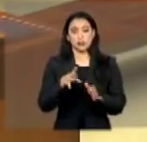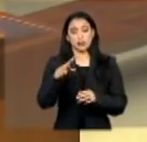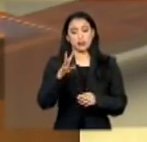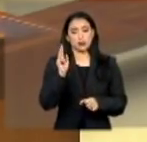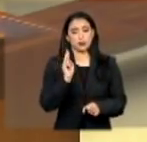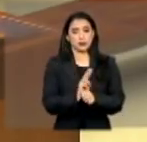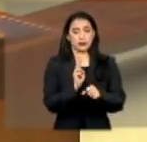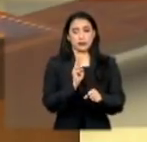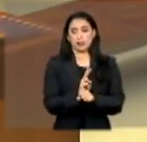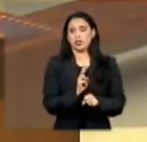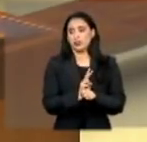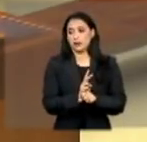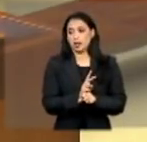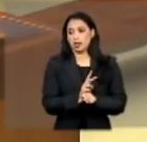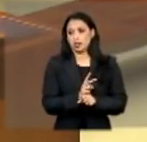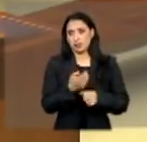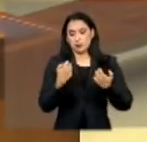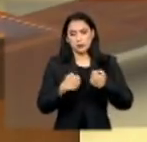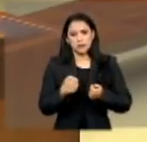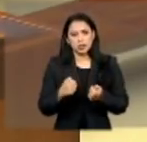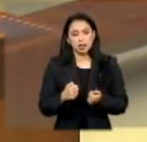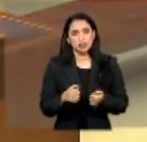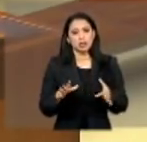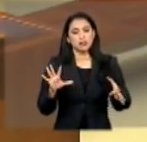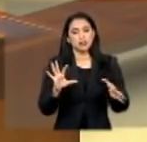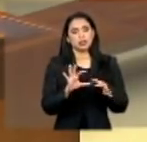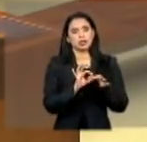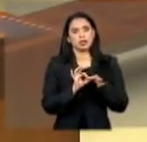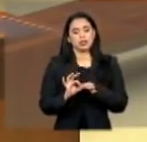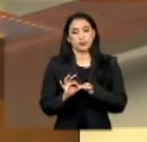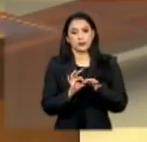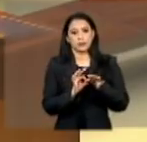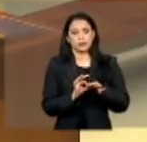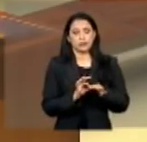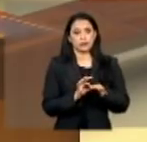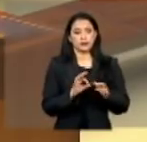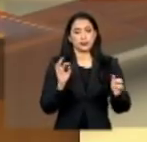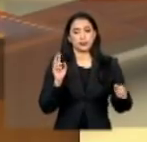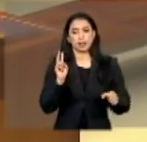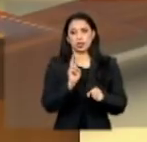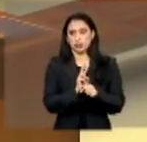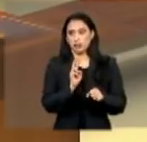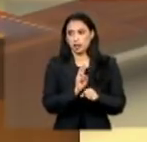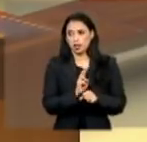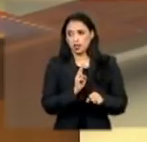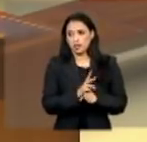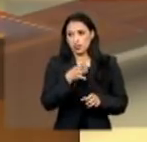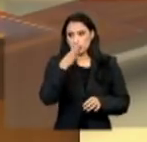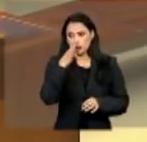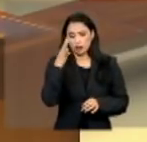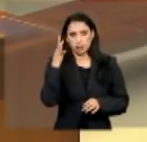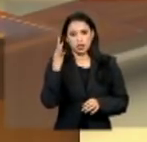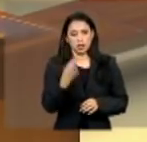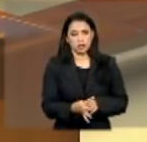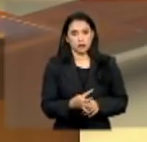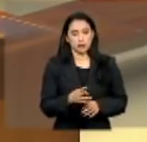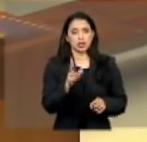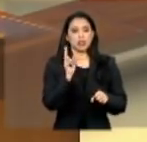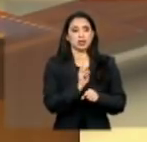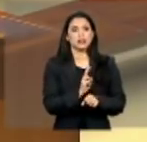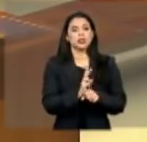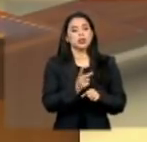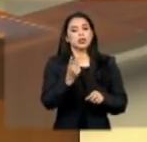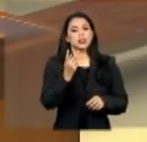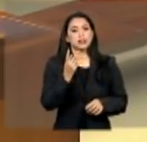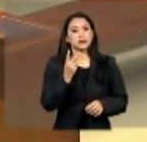princípio é preciso haver uma cisão de defesa para acusar defesa para